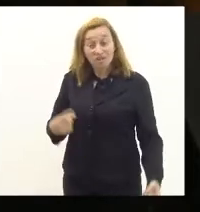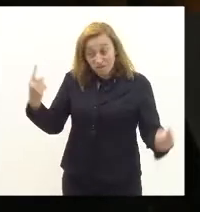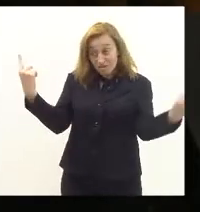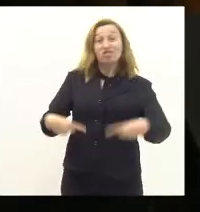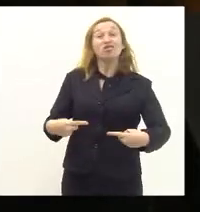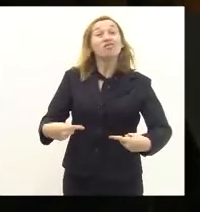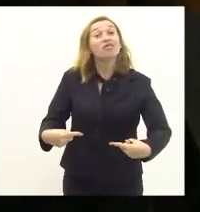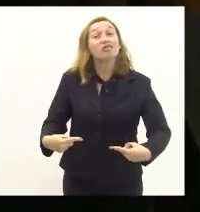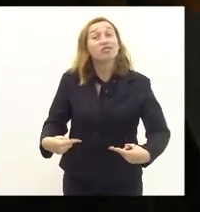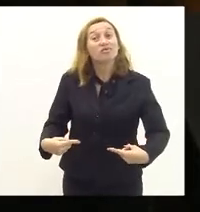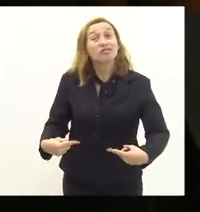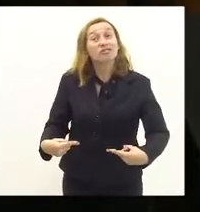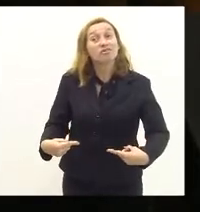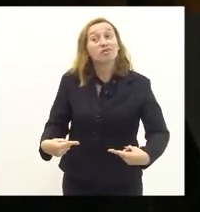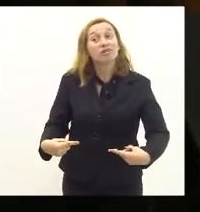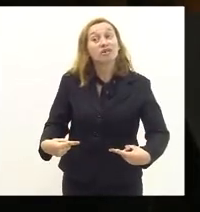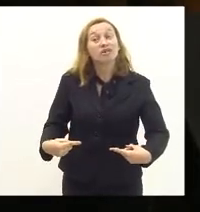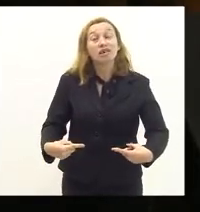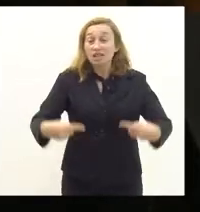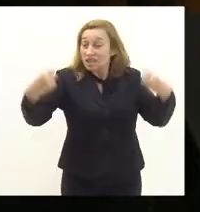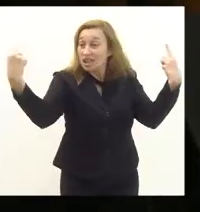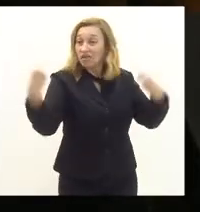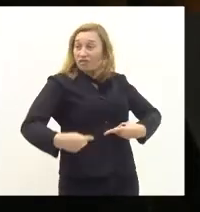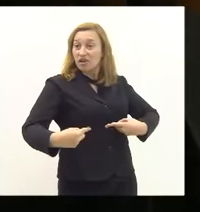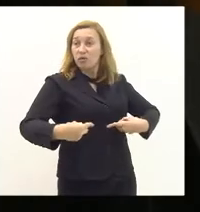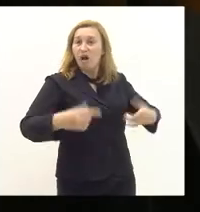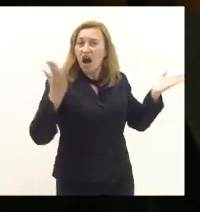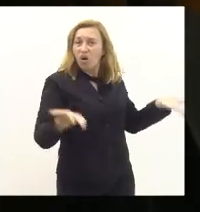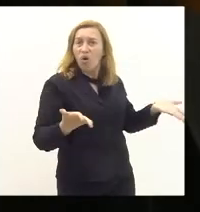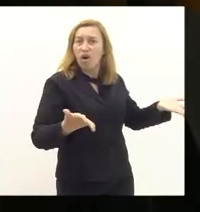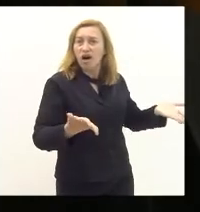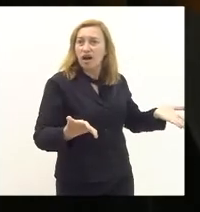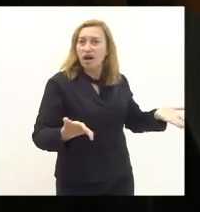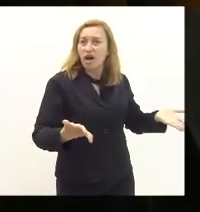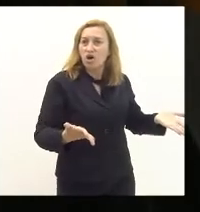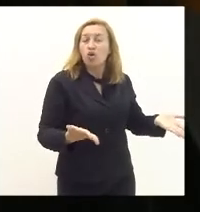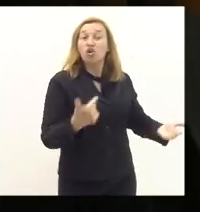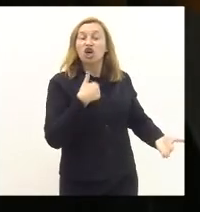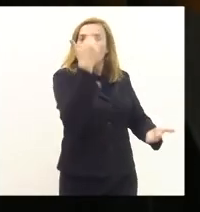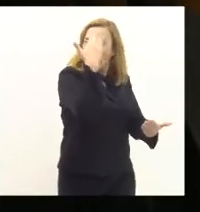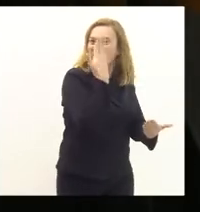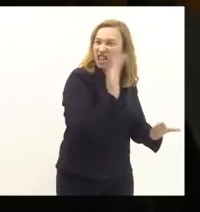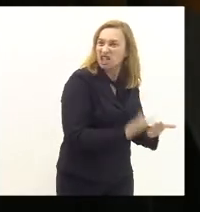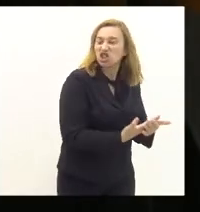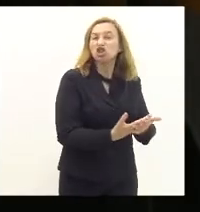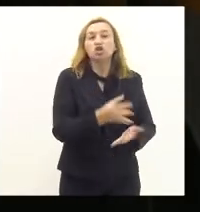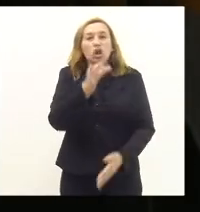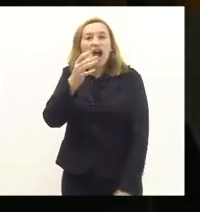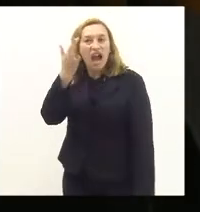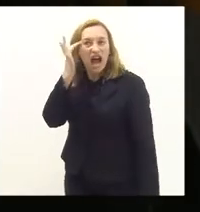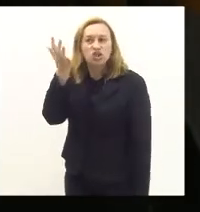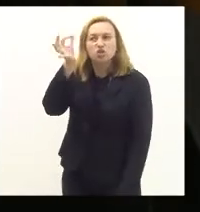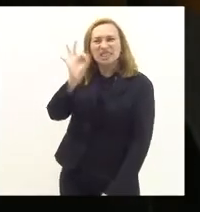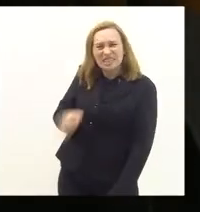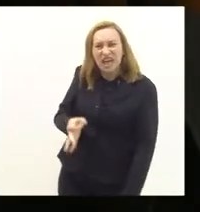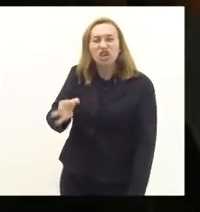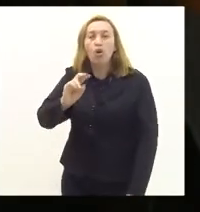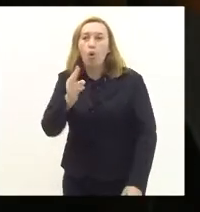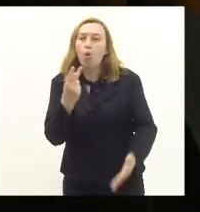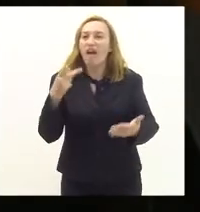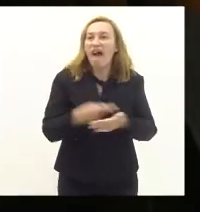desafio. Agora, o meu posicionamento, o que eu acredito, o que eu acho certo e errado,